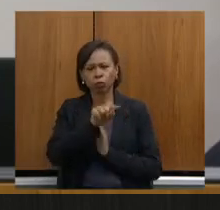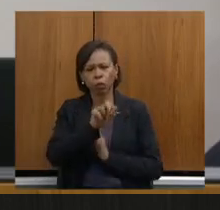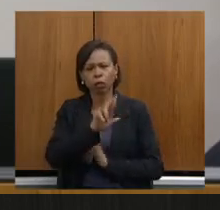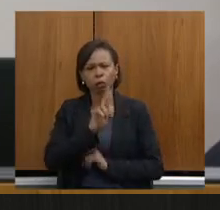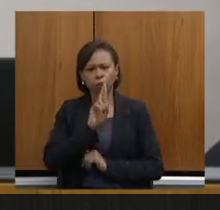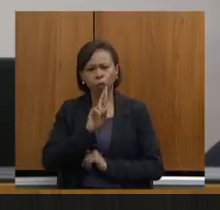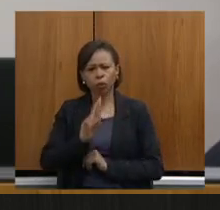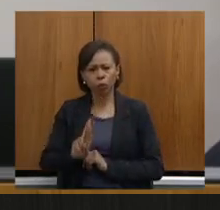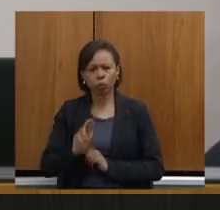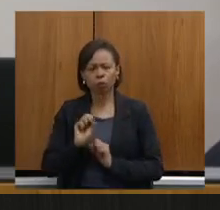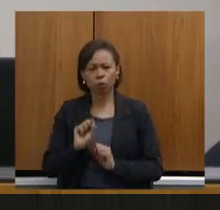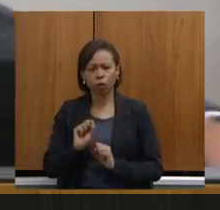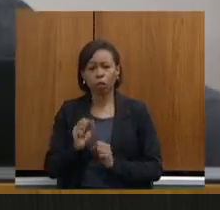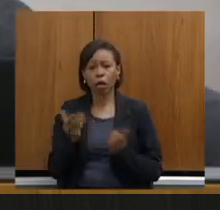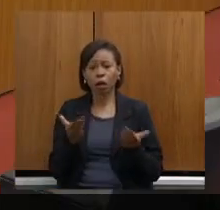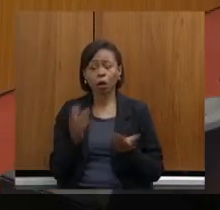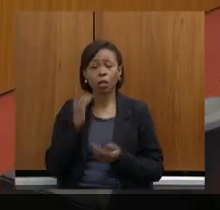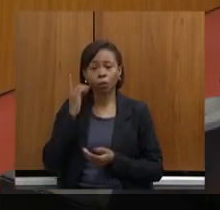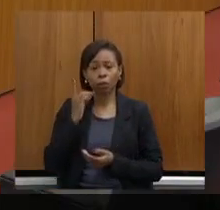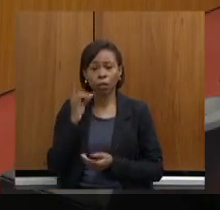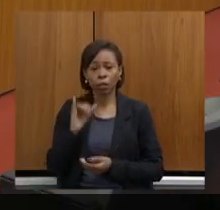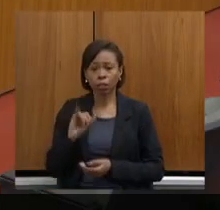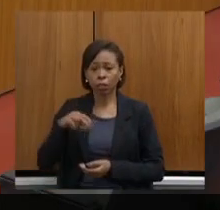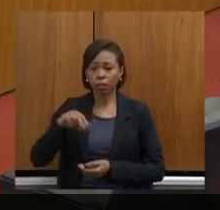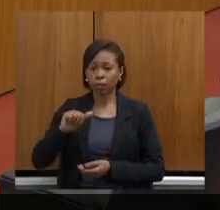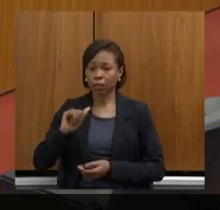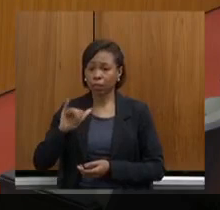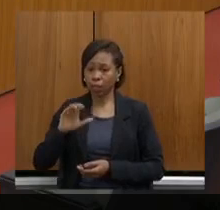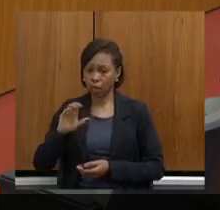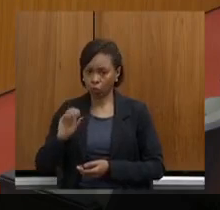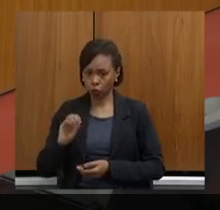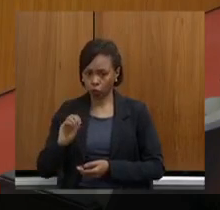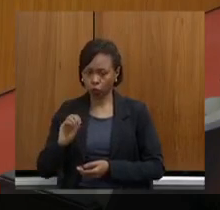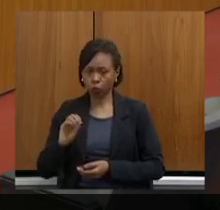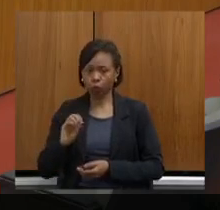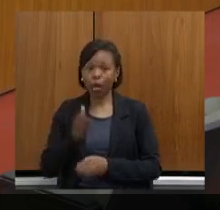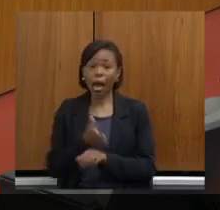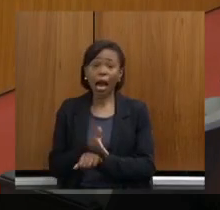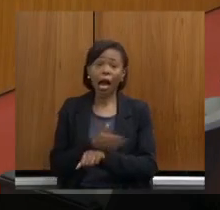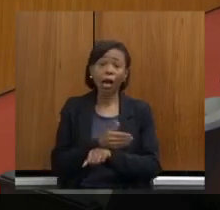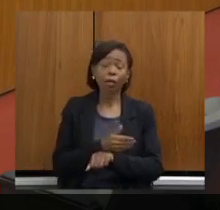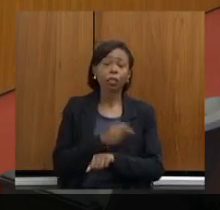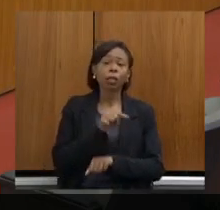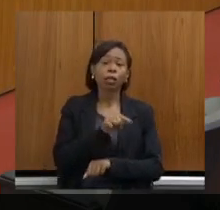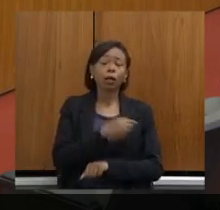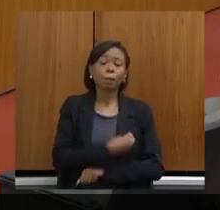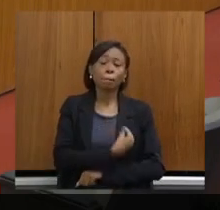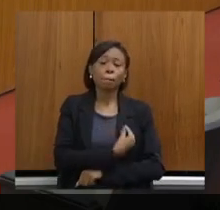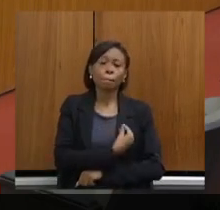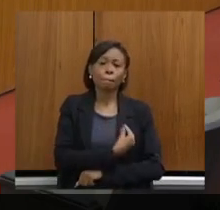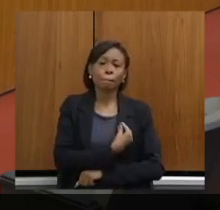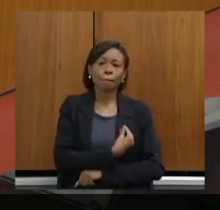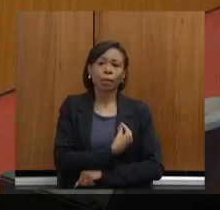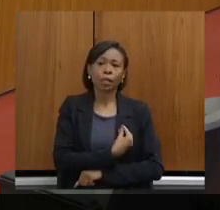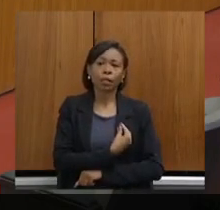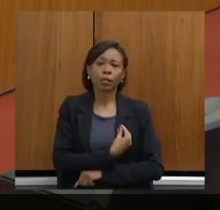a palavra Deputado Inácio Franco antes e o registro também a presença